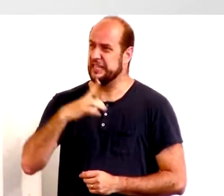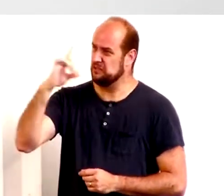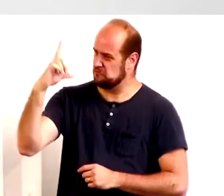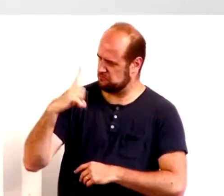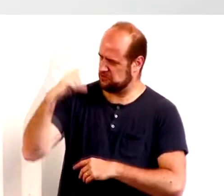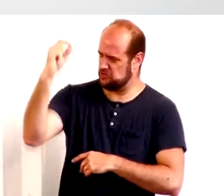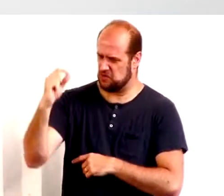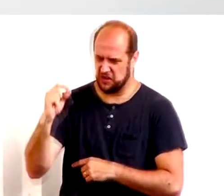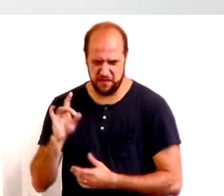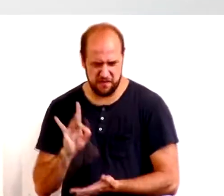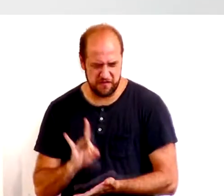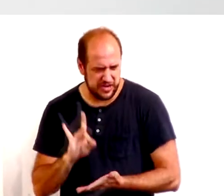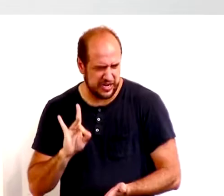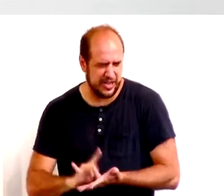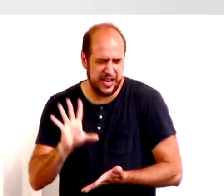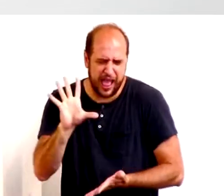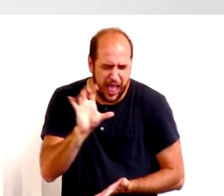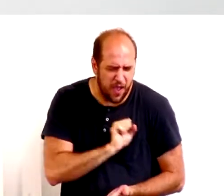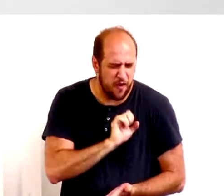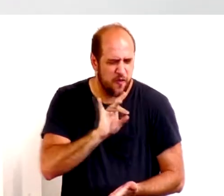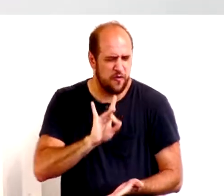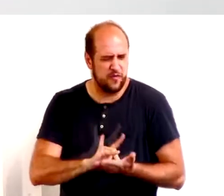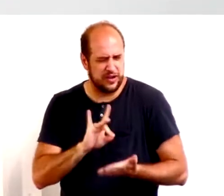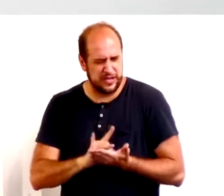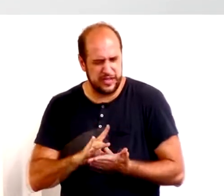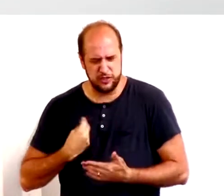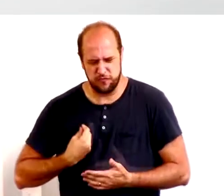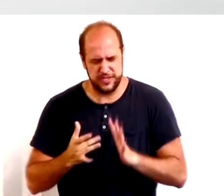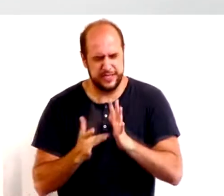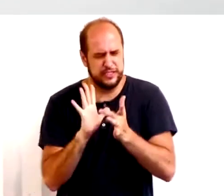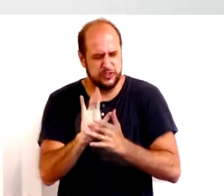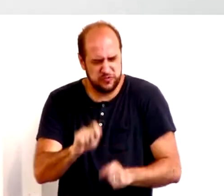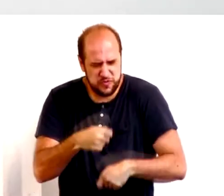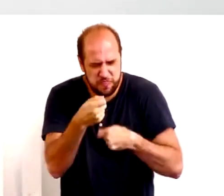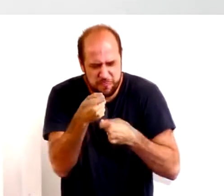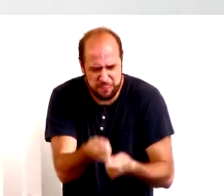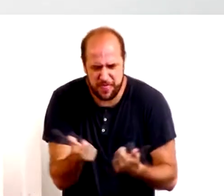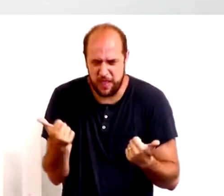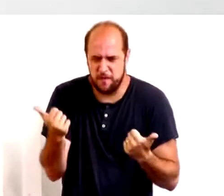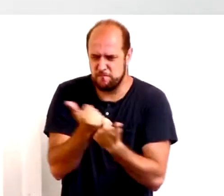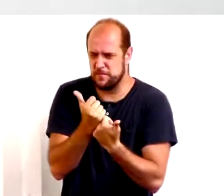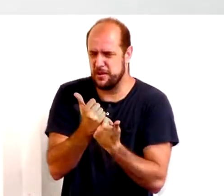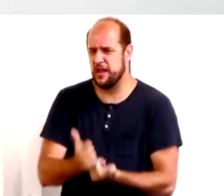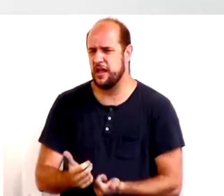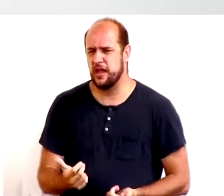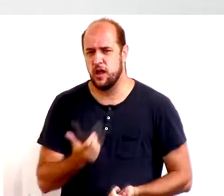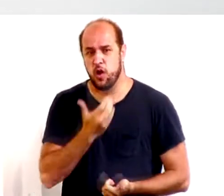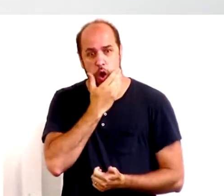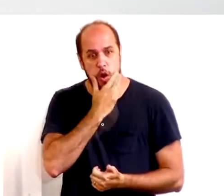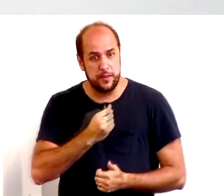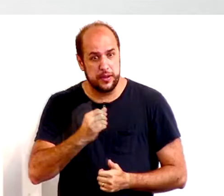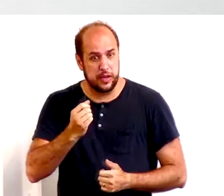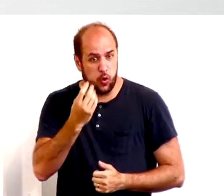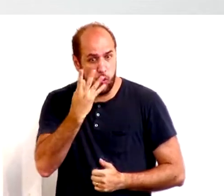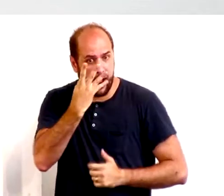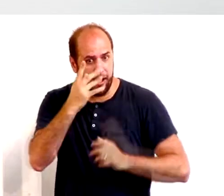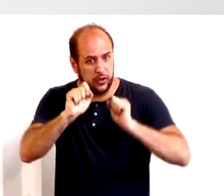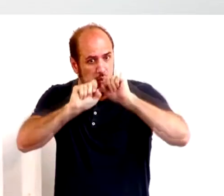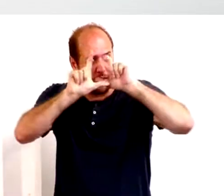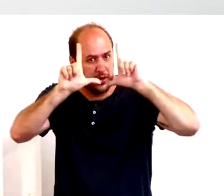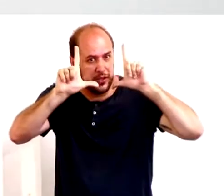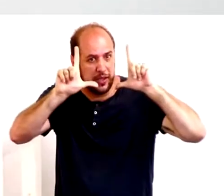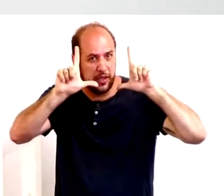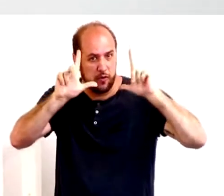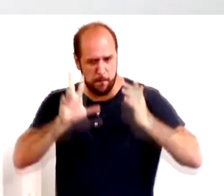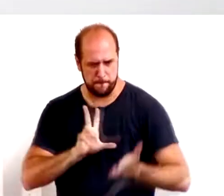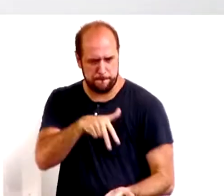que Deus o havia amado, entrega o seu filho por ele. Esse homem levantava às 4 horas da manhã para ensinar a palavra de Deus aos seus filhos,